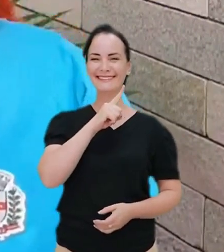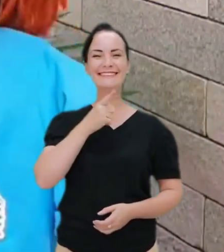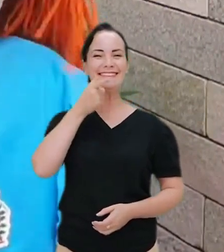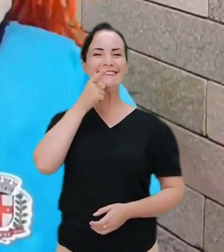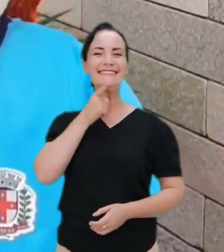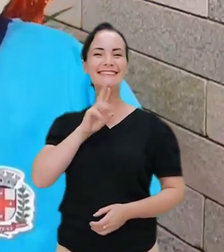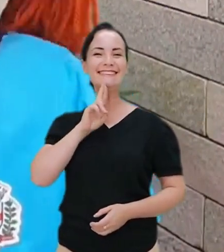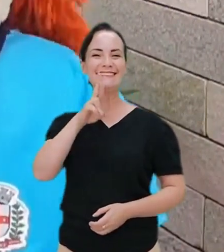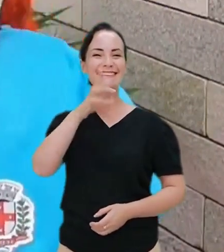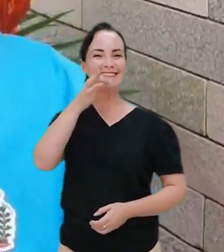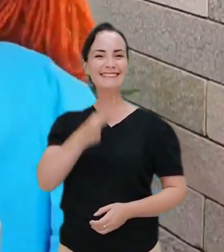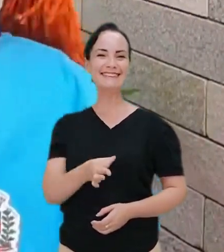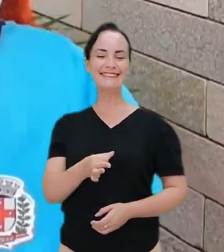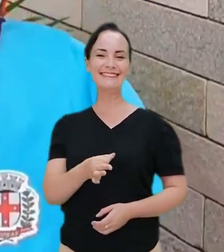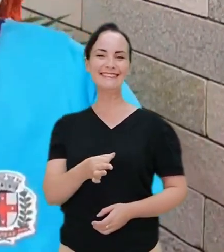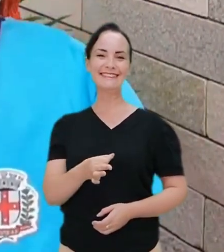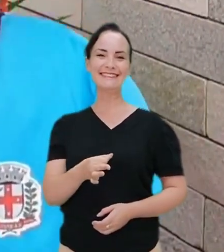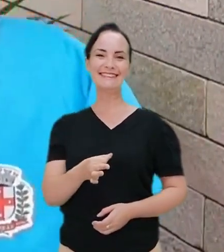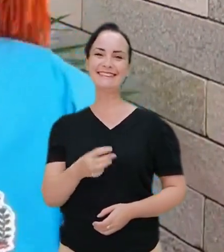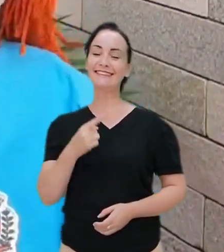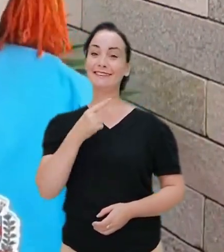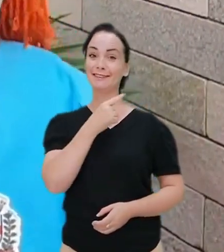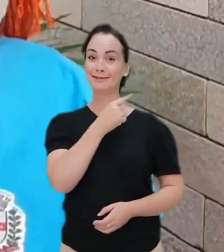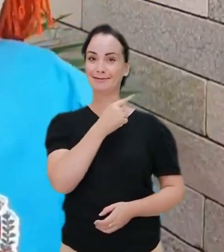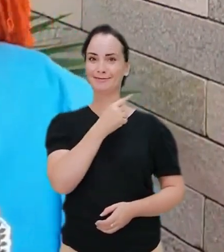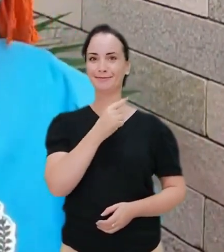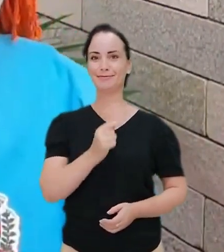Eu acertei! Yes!